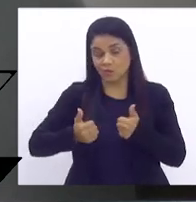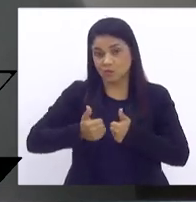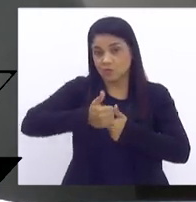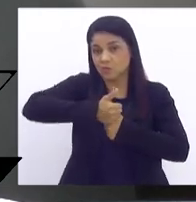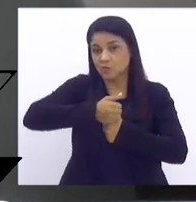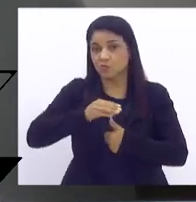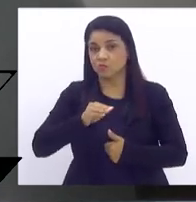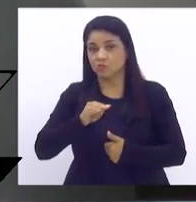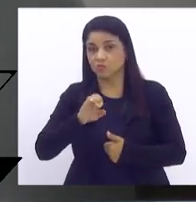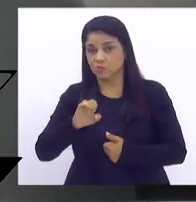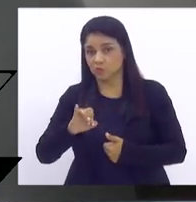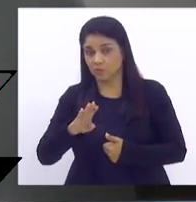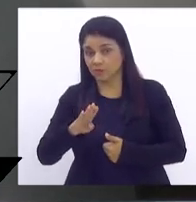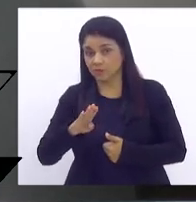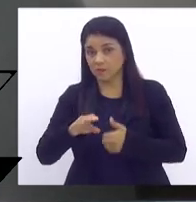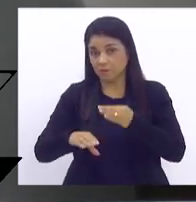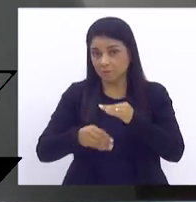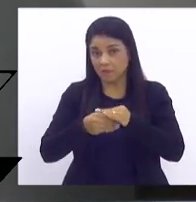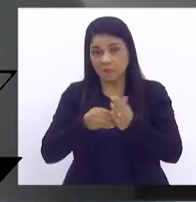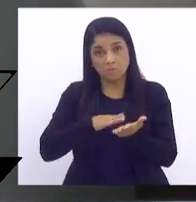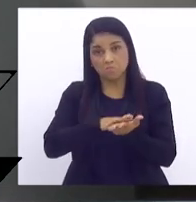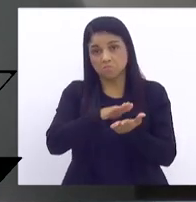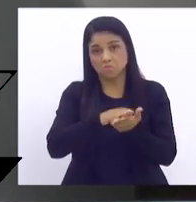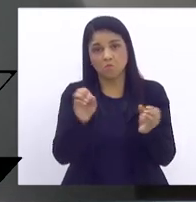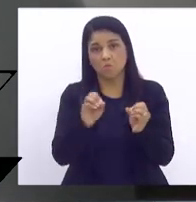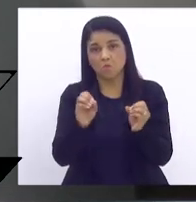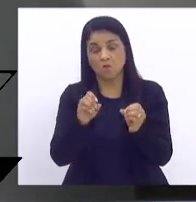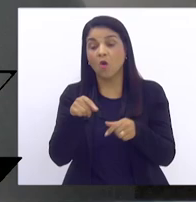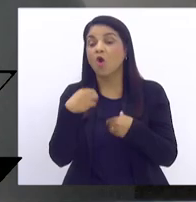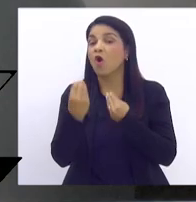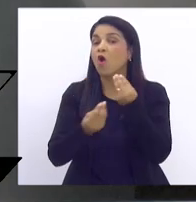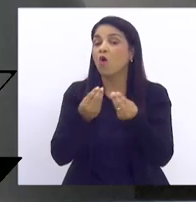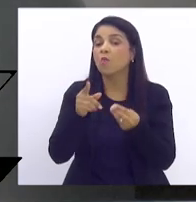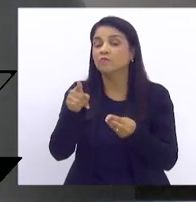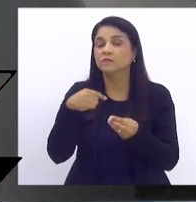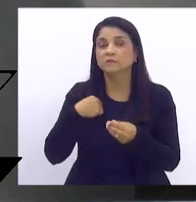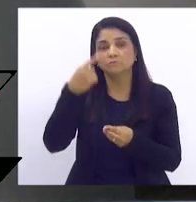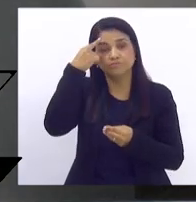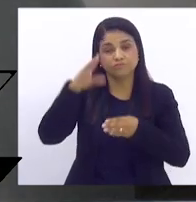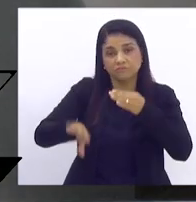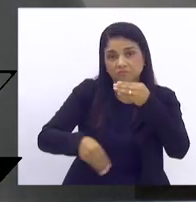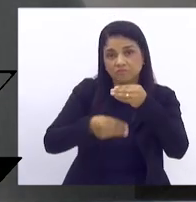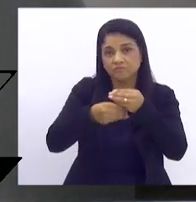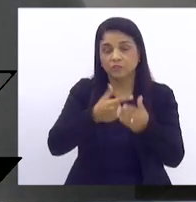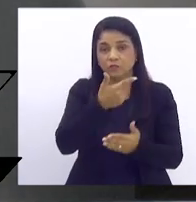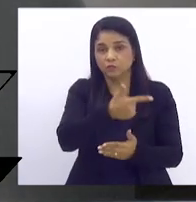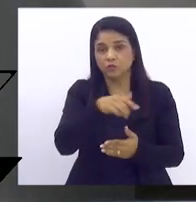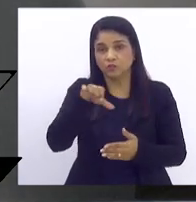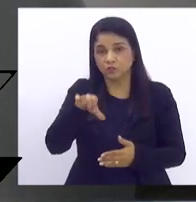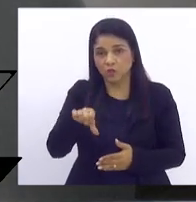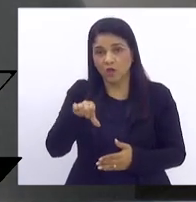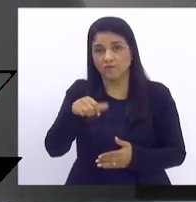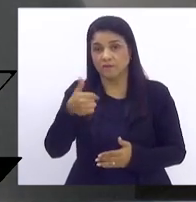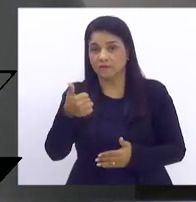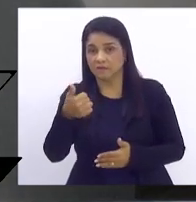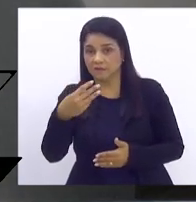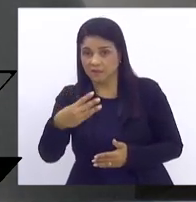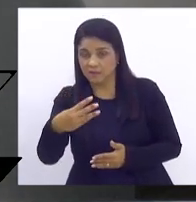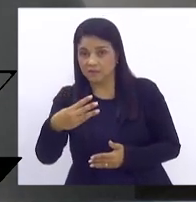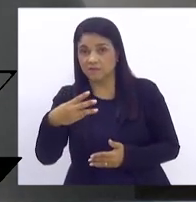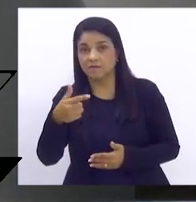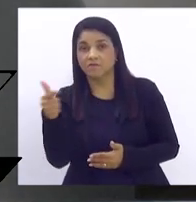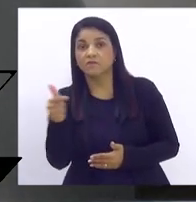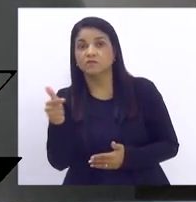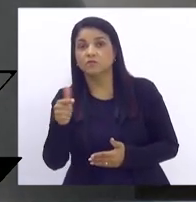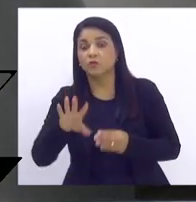publicada. Aí eu não sei como é que o senhor construiu a aglutinação da 2, 9, 10,